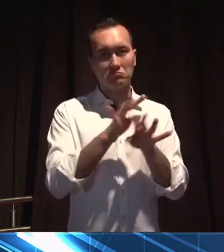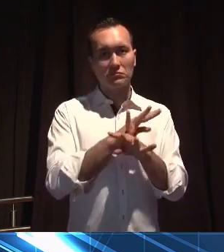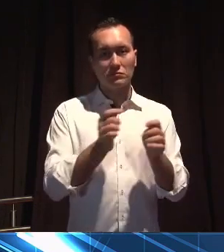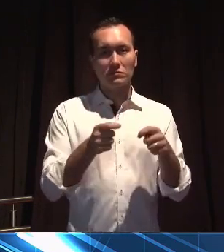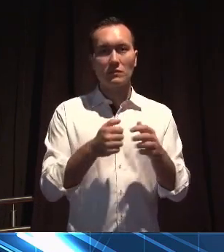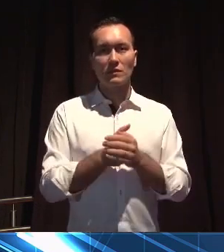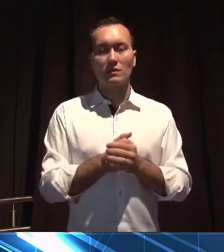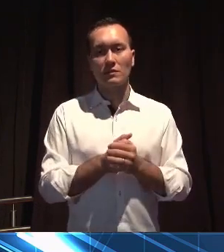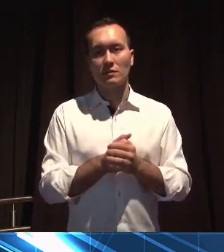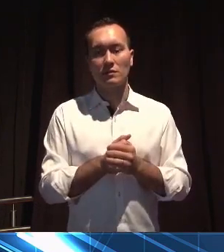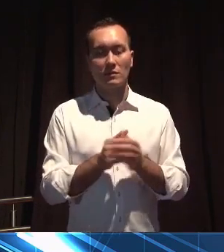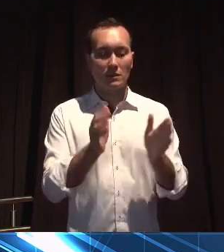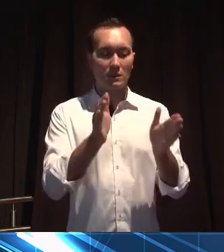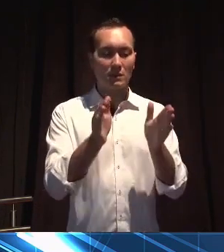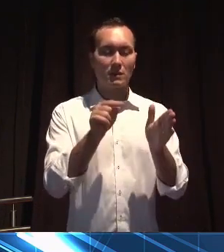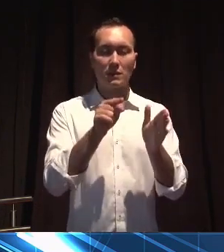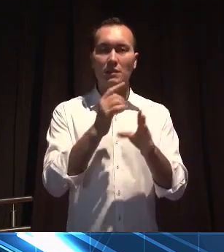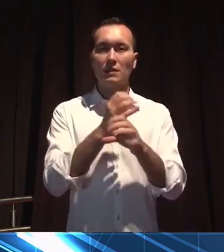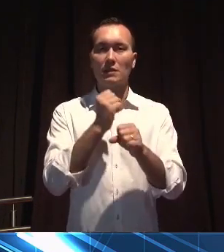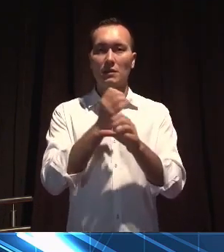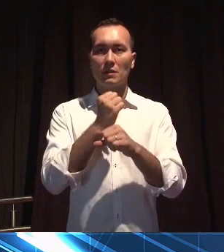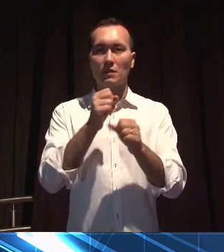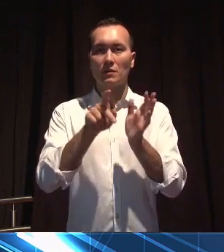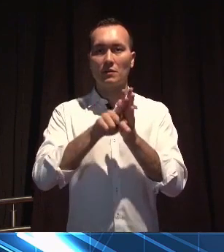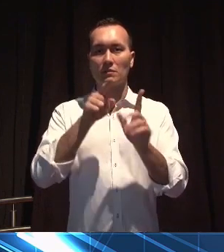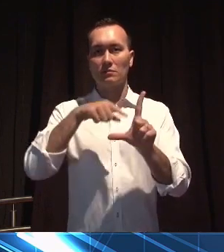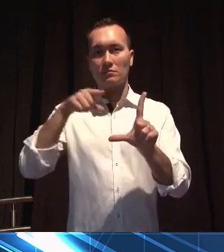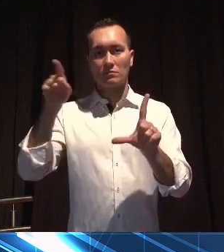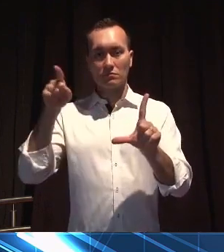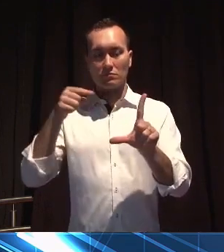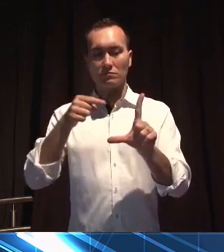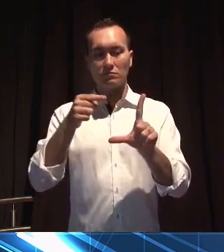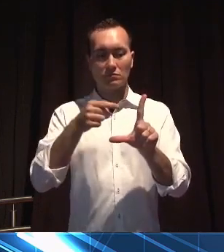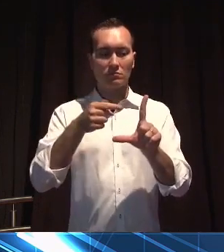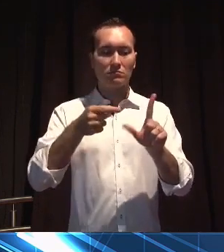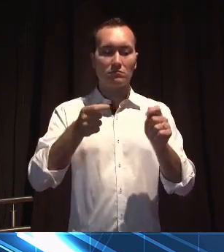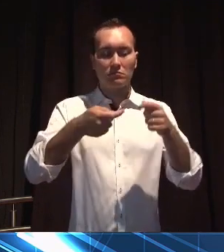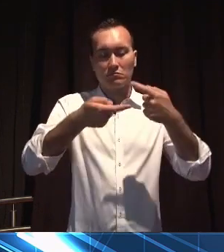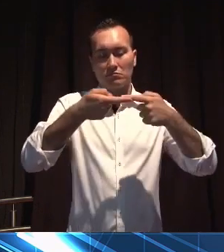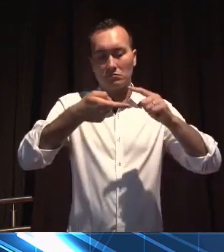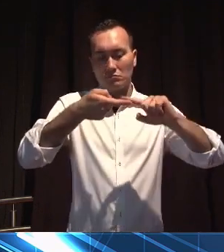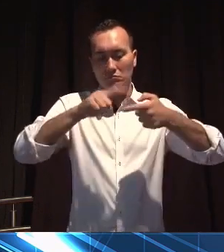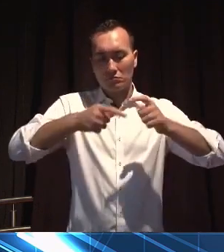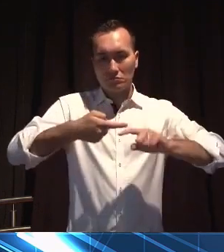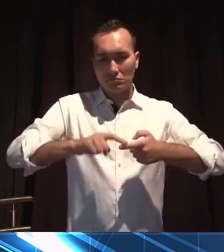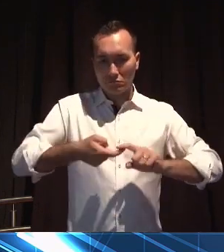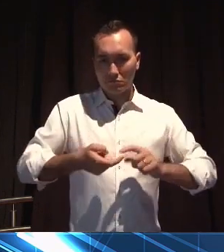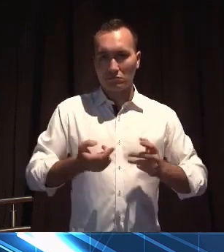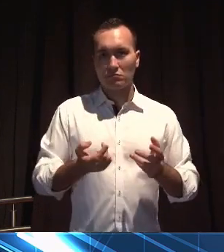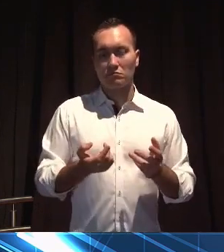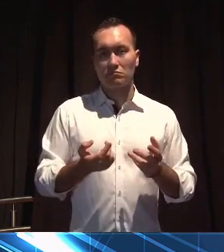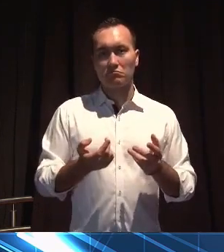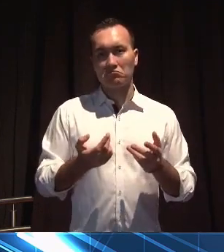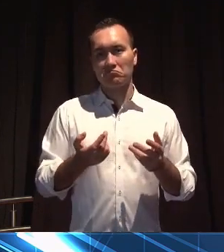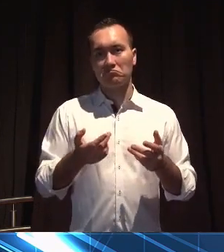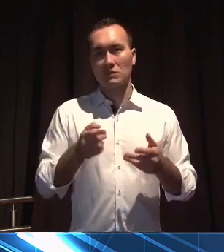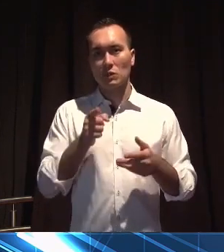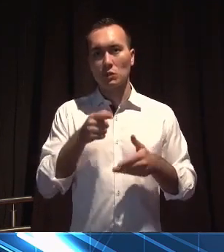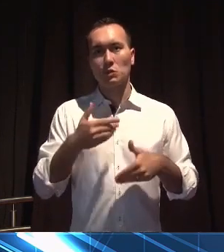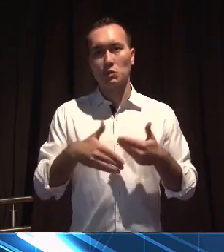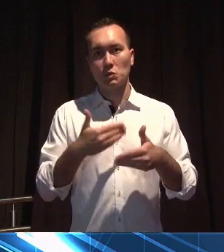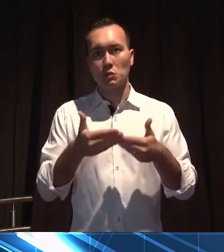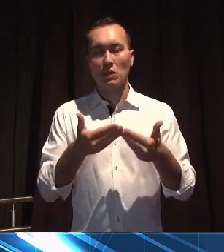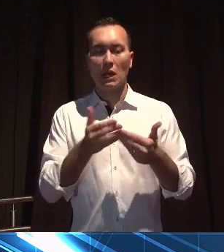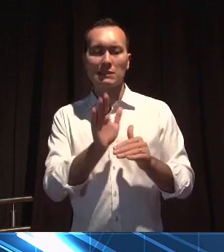geração a calculadora de estatísticas implementaria essa e não precisaria se preocupar em dar um suporte então a